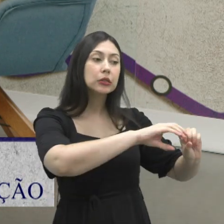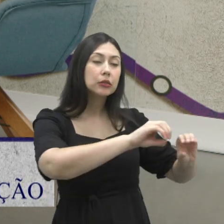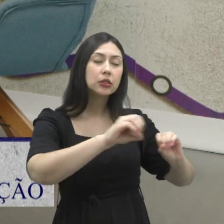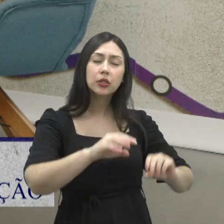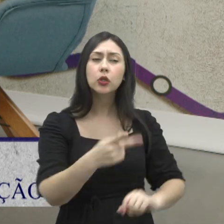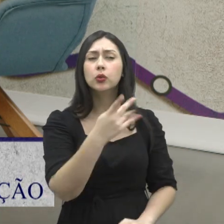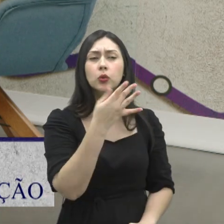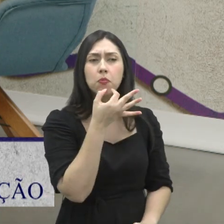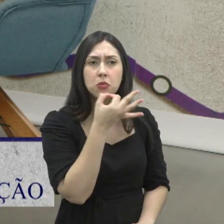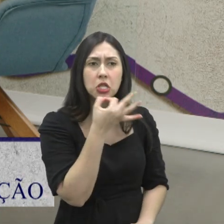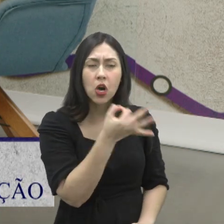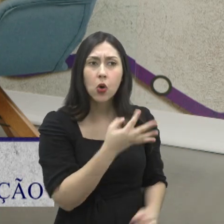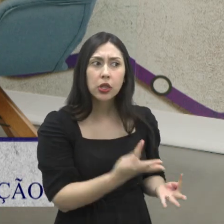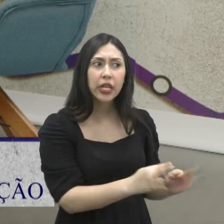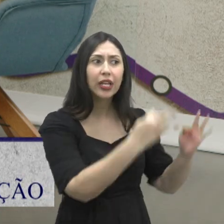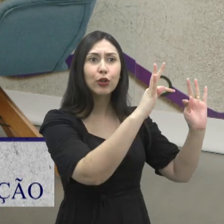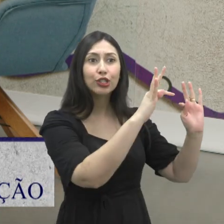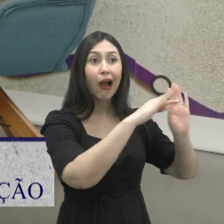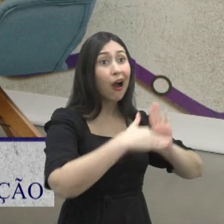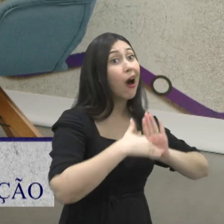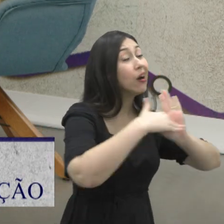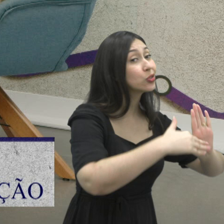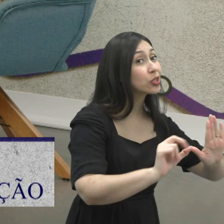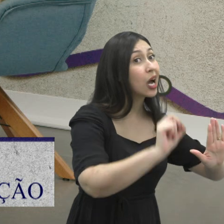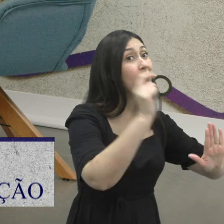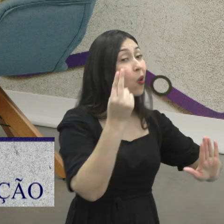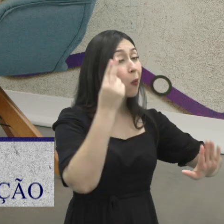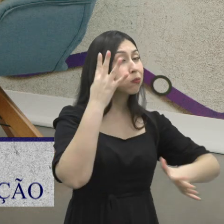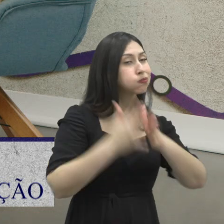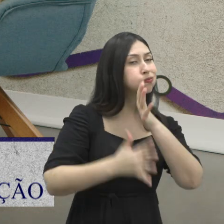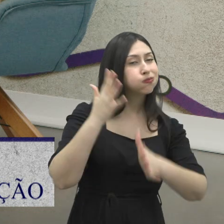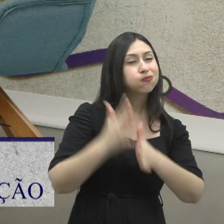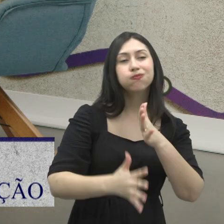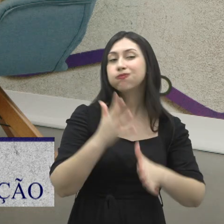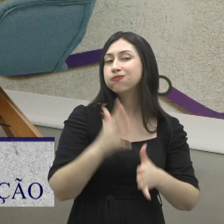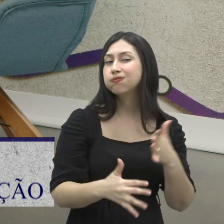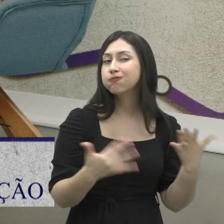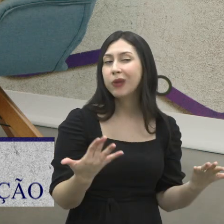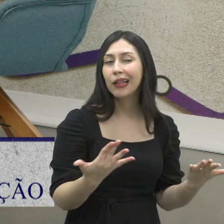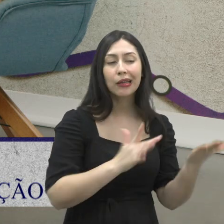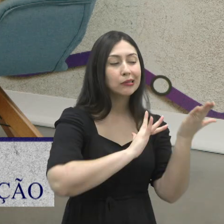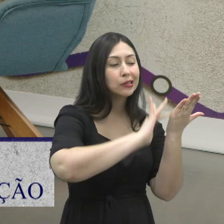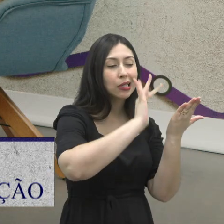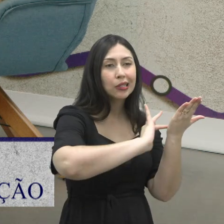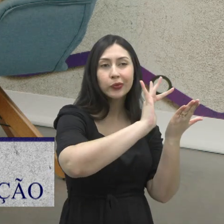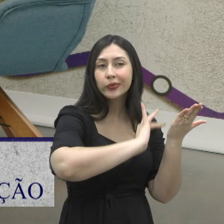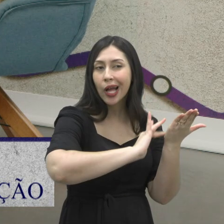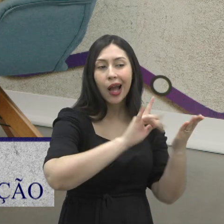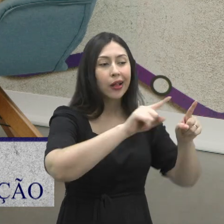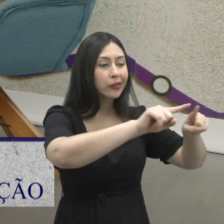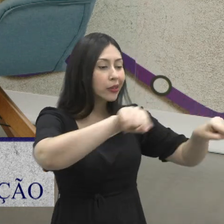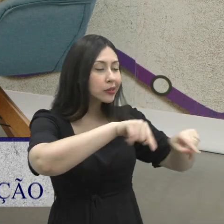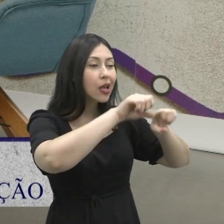que isso traz mais desafios ou oportunidades, professora? Como é que você vem vendo essa questão do celular, né, em sala de